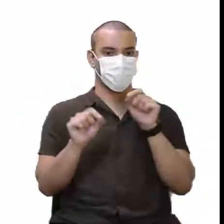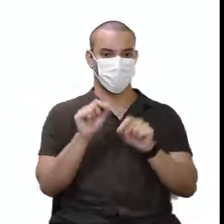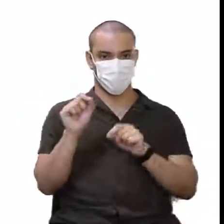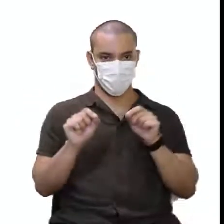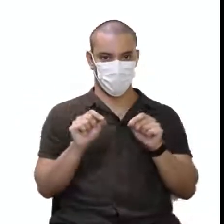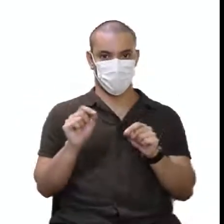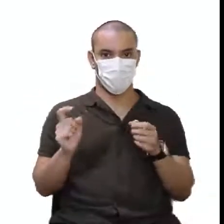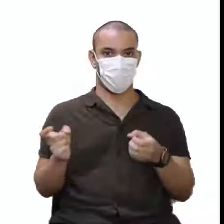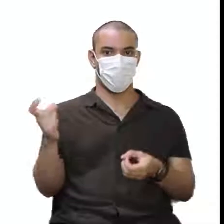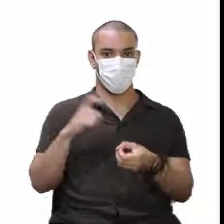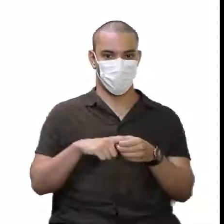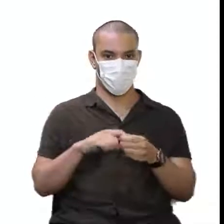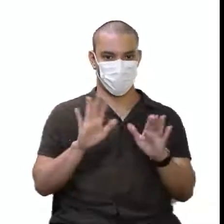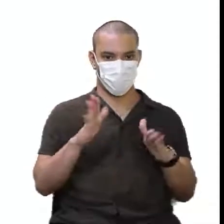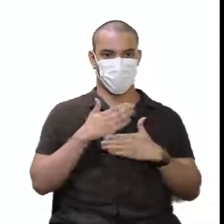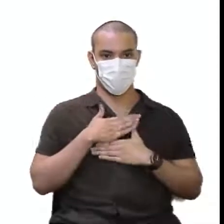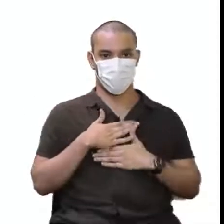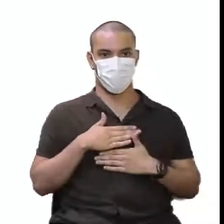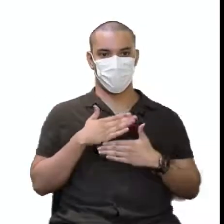voltando aqui,